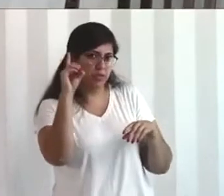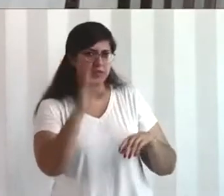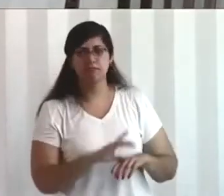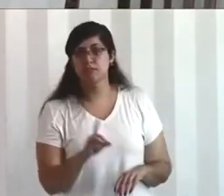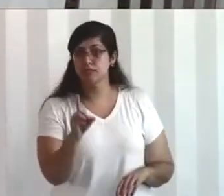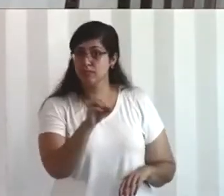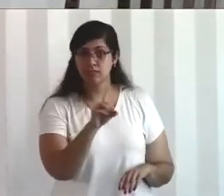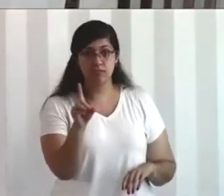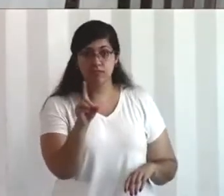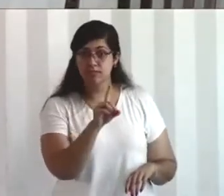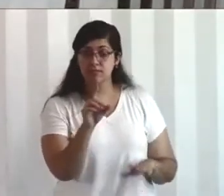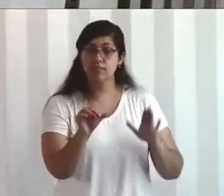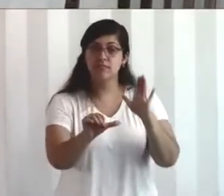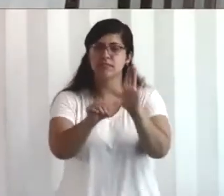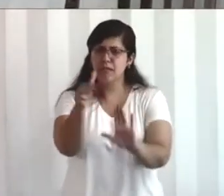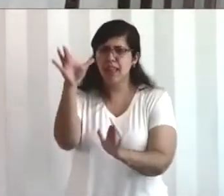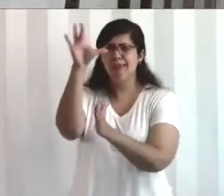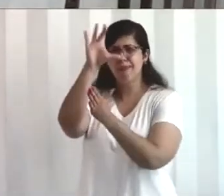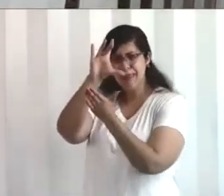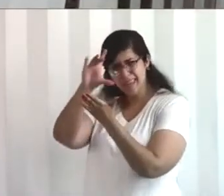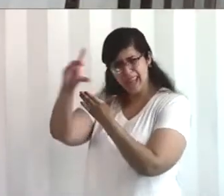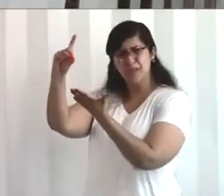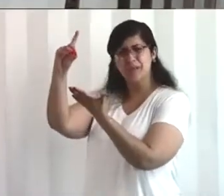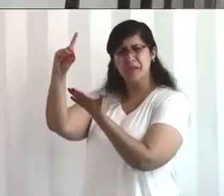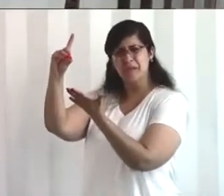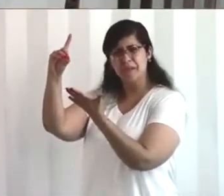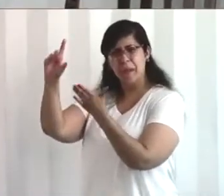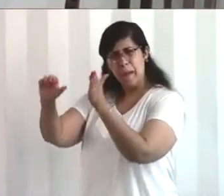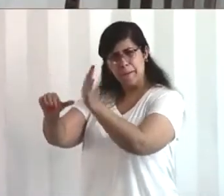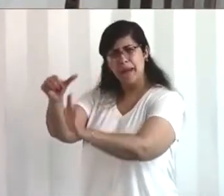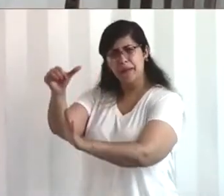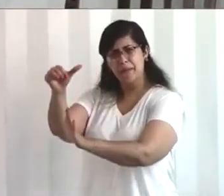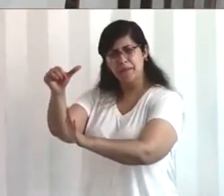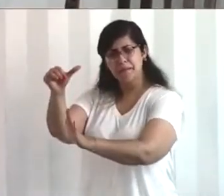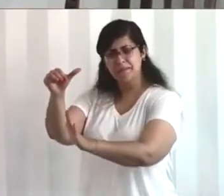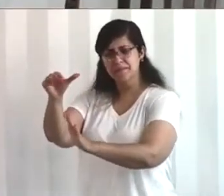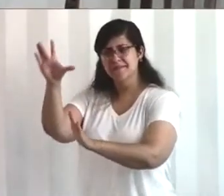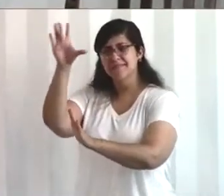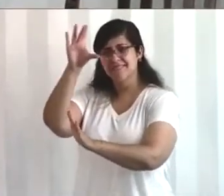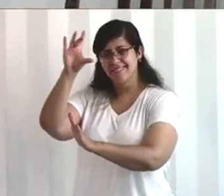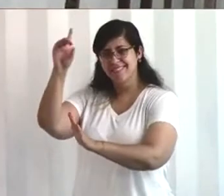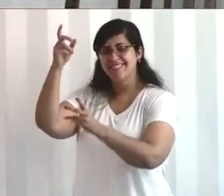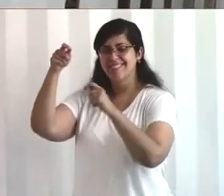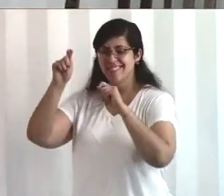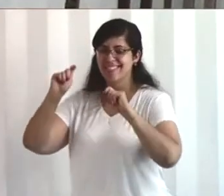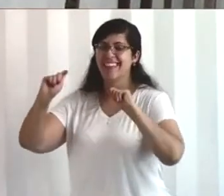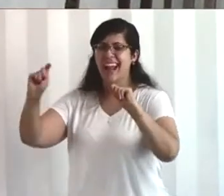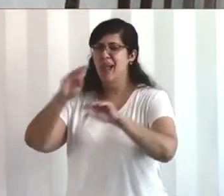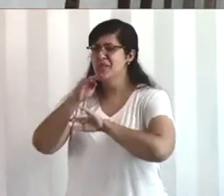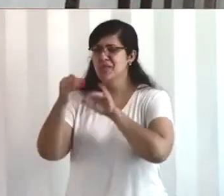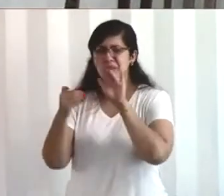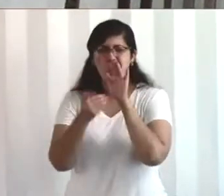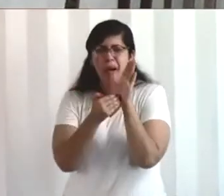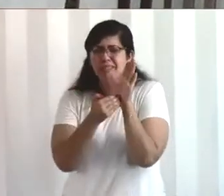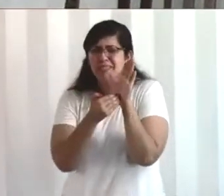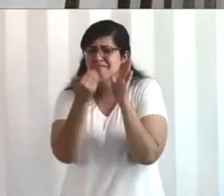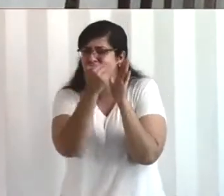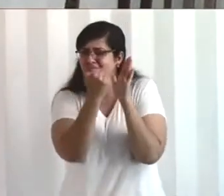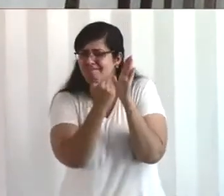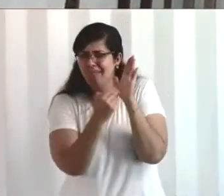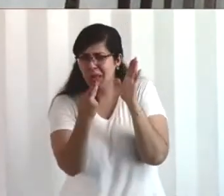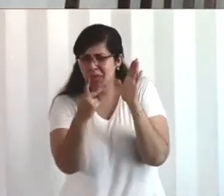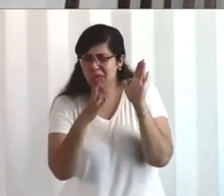tempo, e então, fazendo as coisas para o Senhor nos dará tempo para fazer todas as outras na nossa